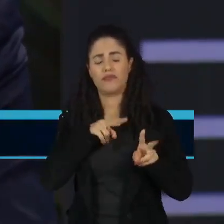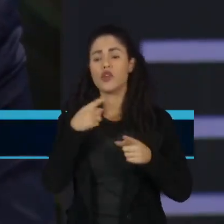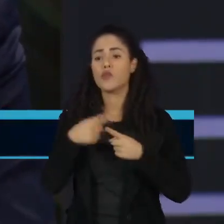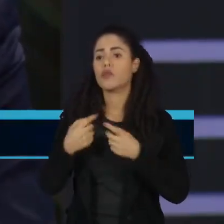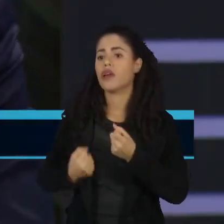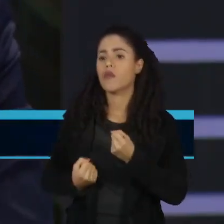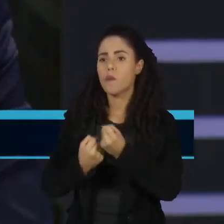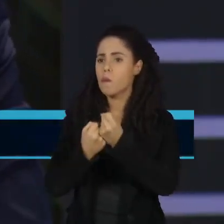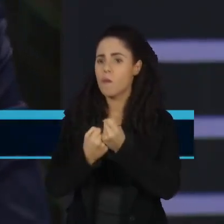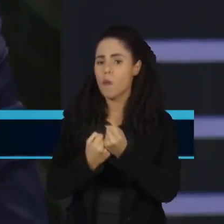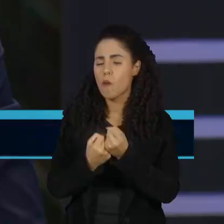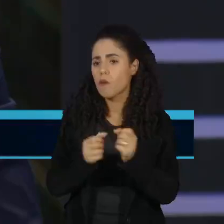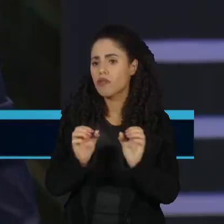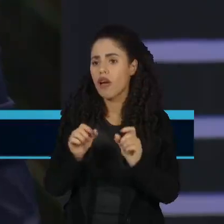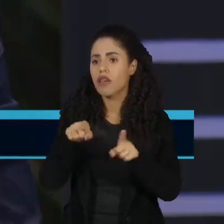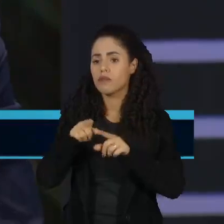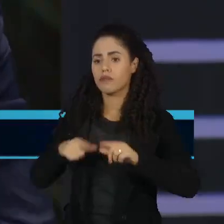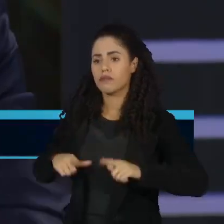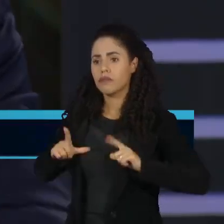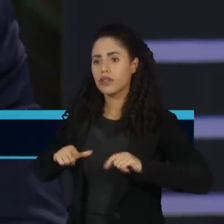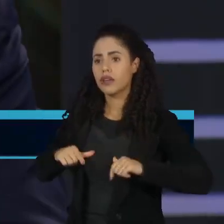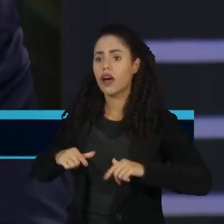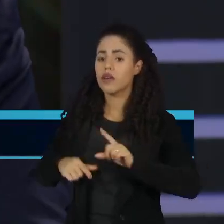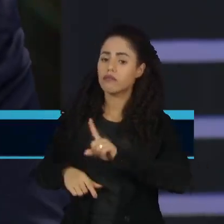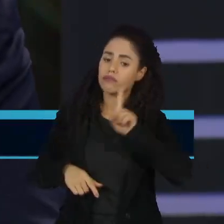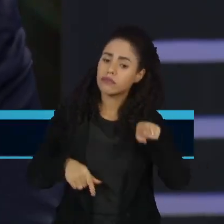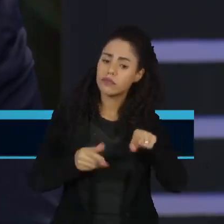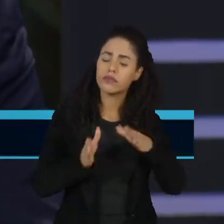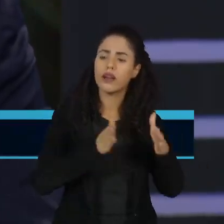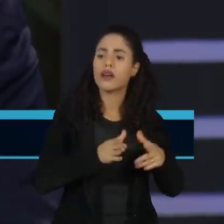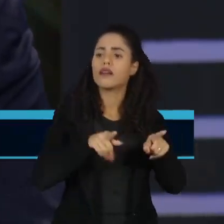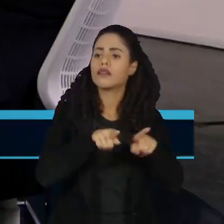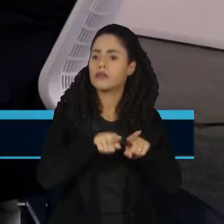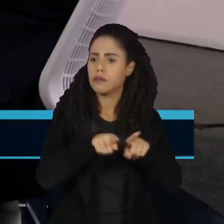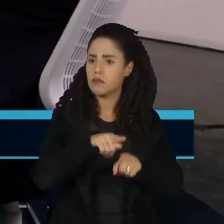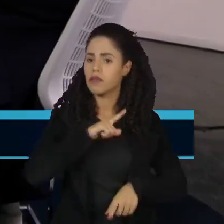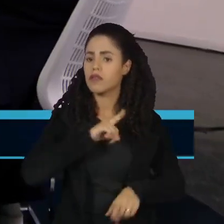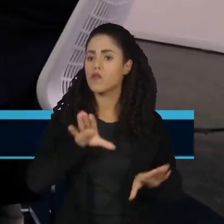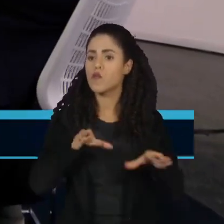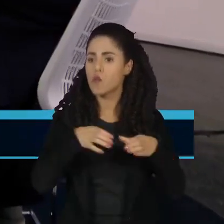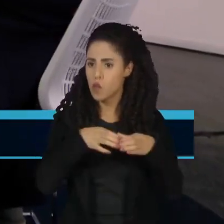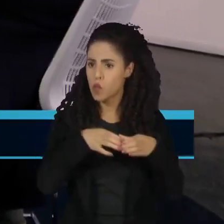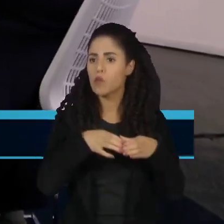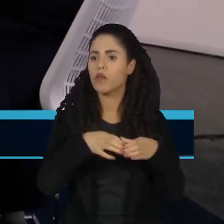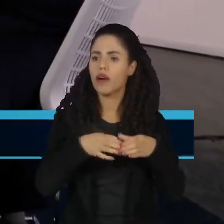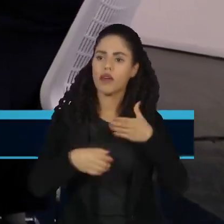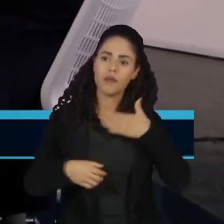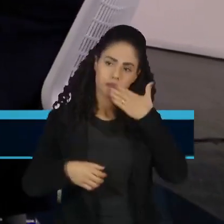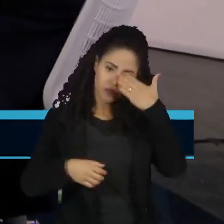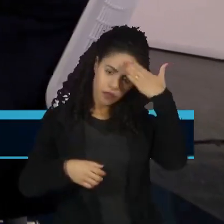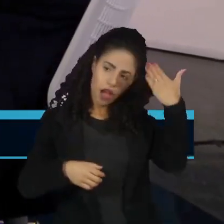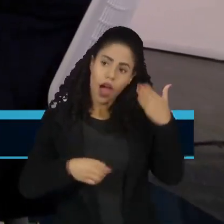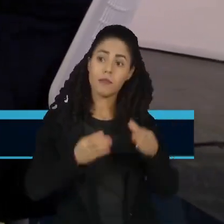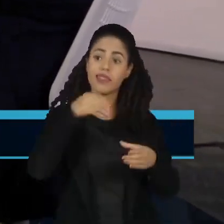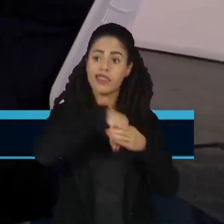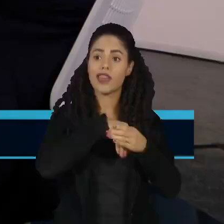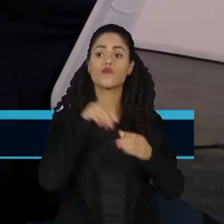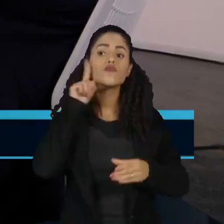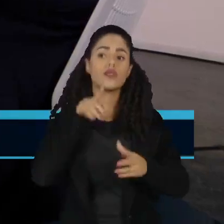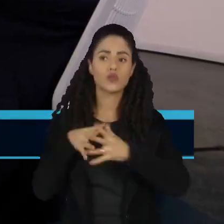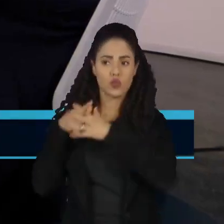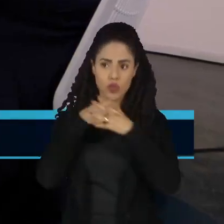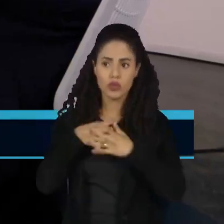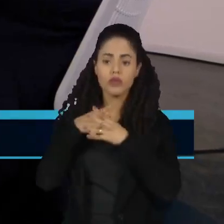apoio suficiente para Israel, e do lado, e aí tem uma comunidade árabe israelense, árabe-americana muito grande nos Estados